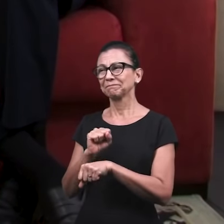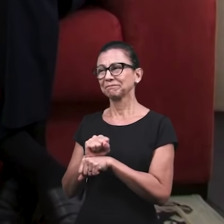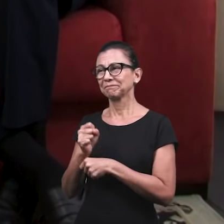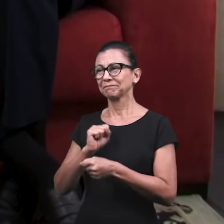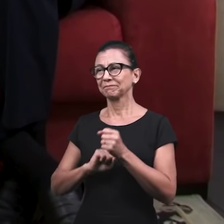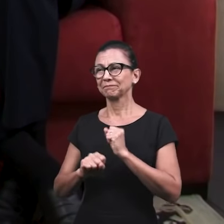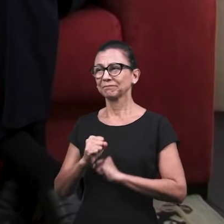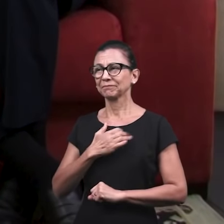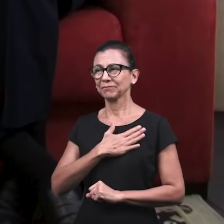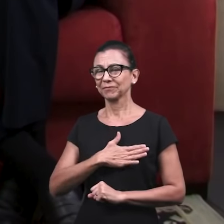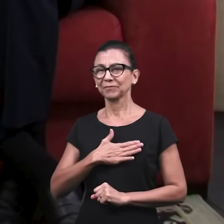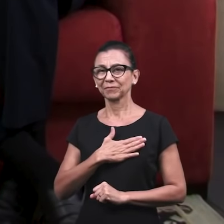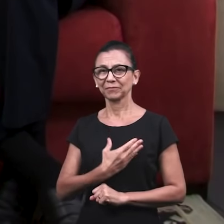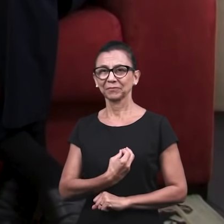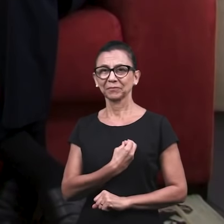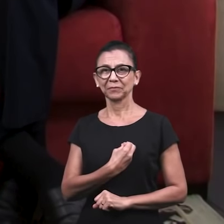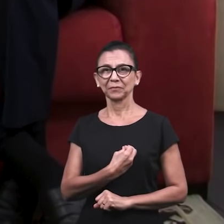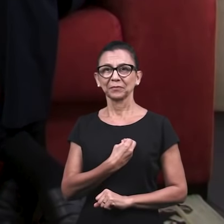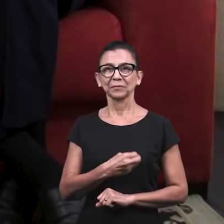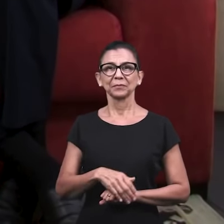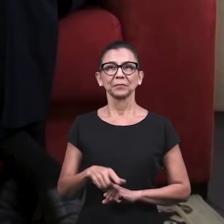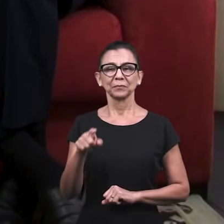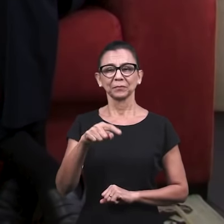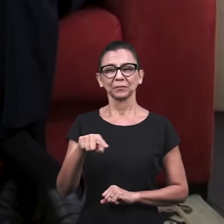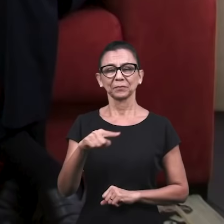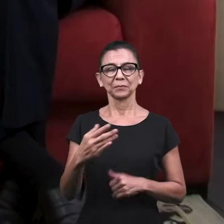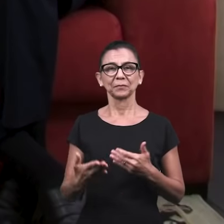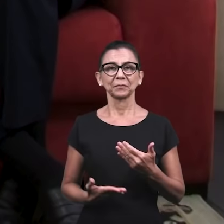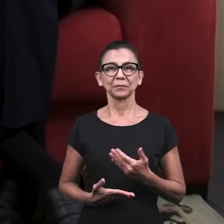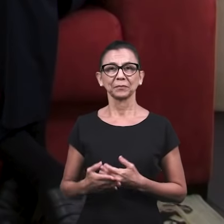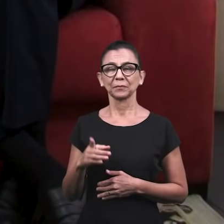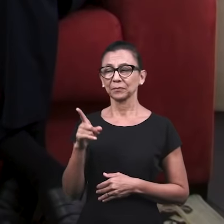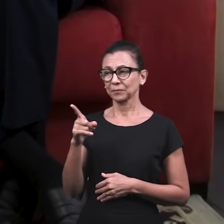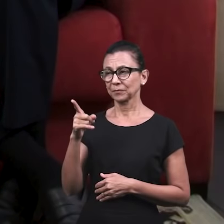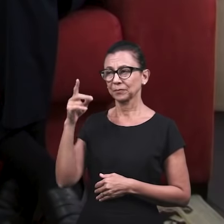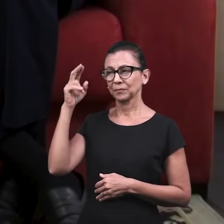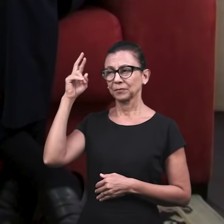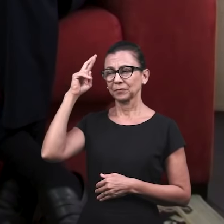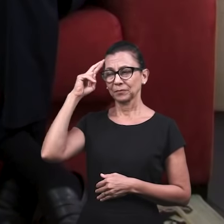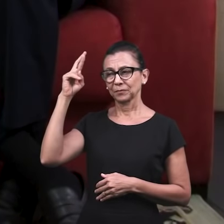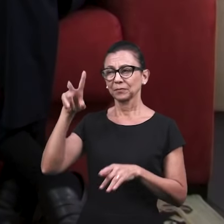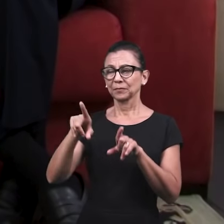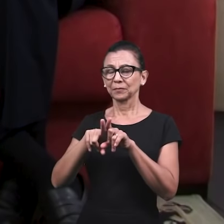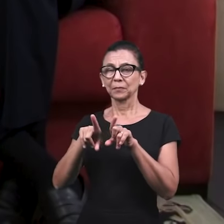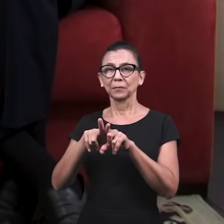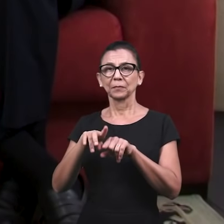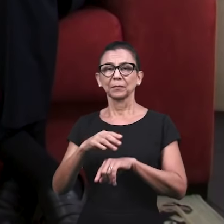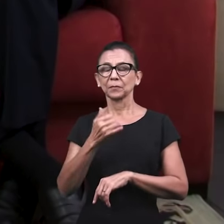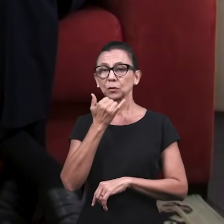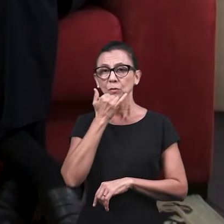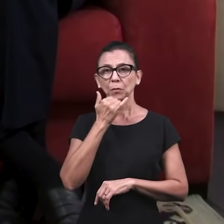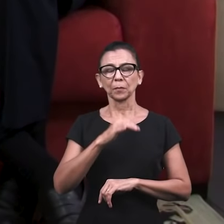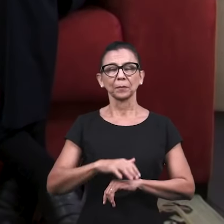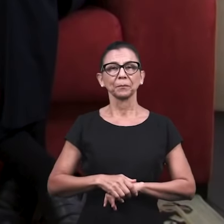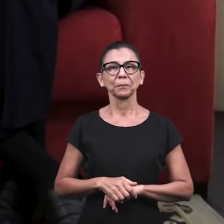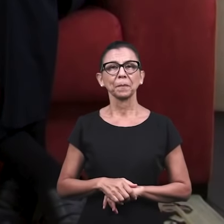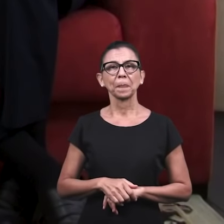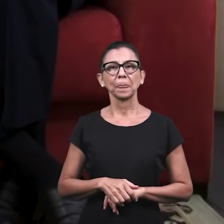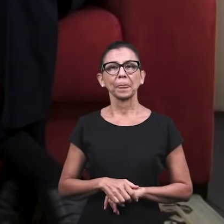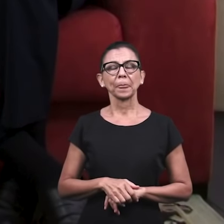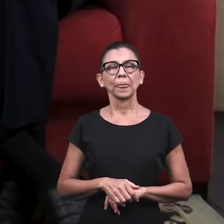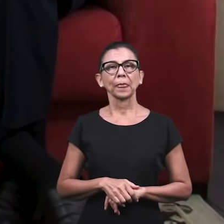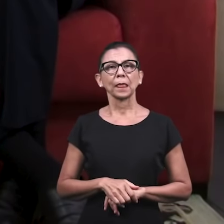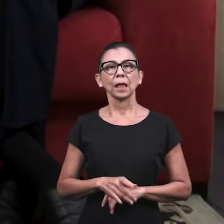É sempre um prazer participar com os irmãos, participar contigo. Eu gostaria de desejar a todos um feliz ano novo, que o Senhor